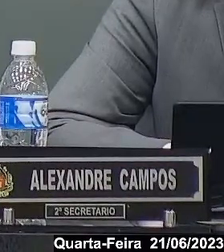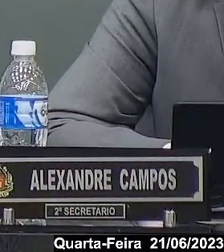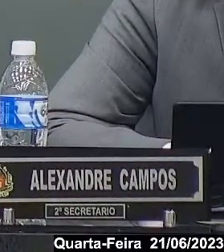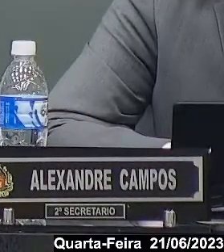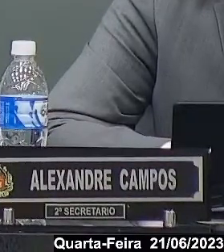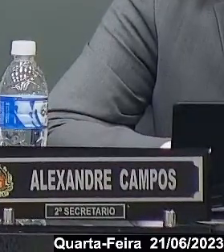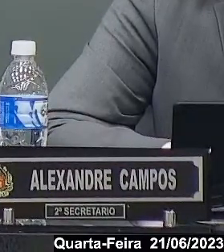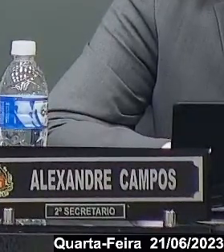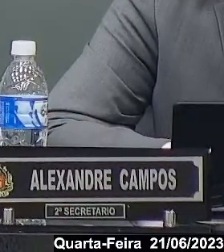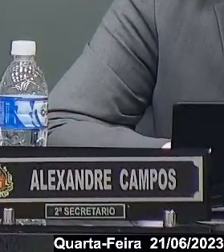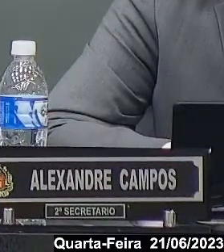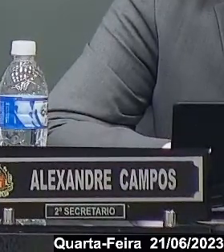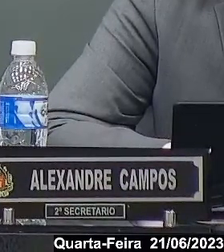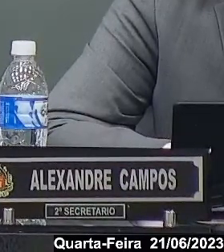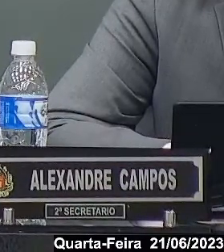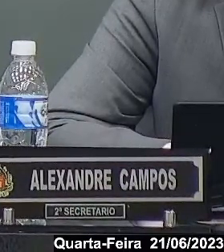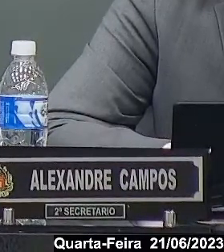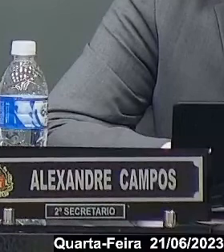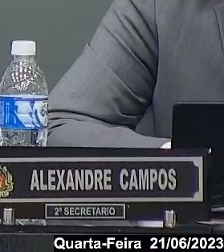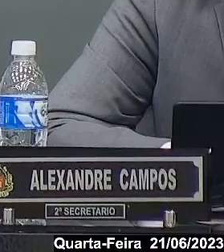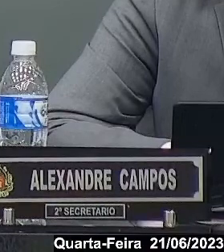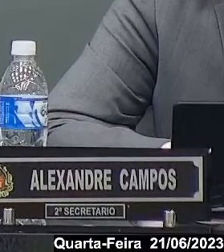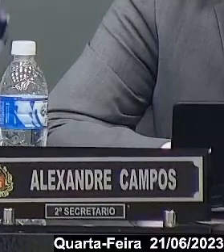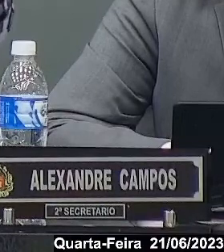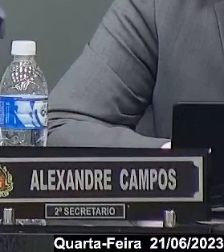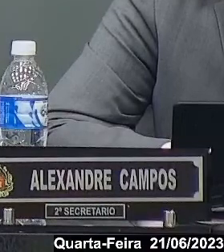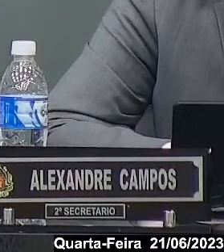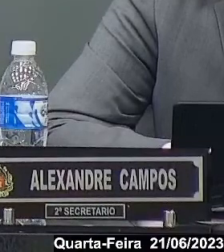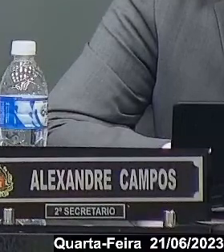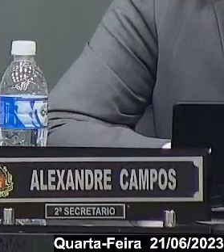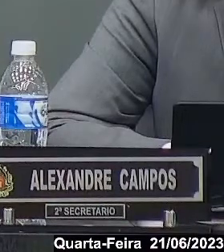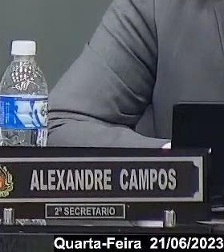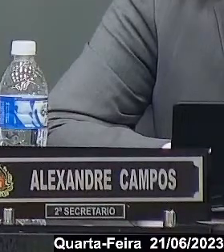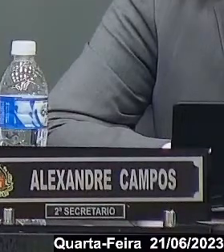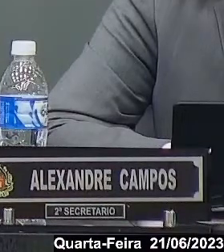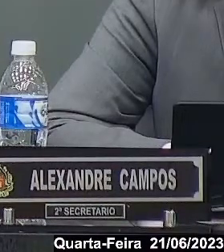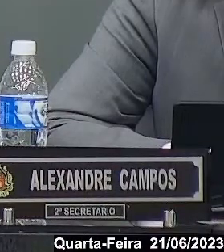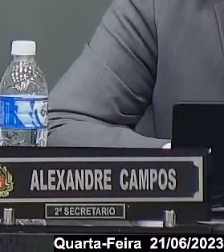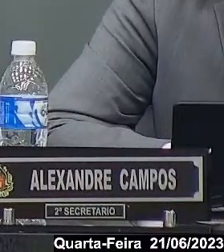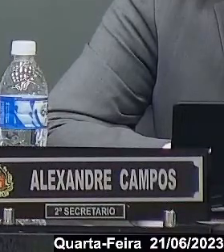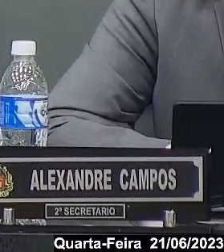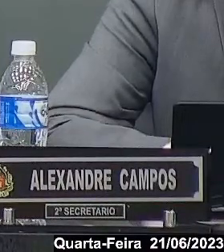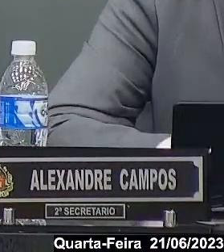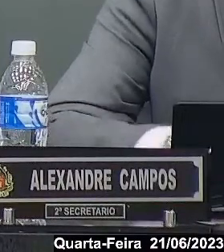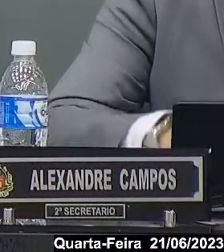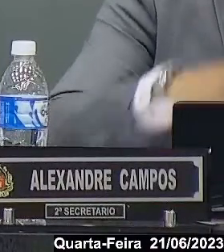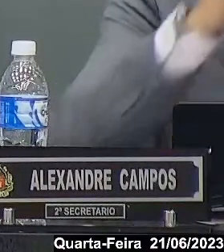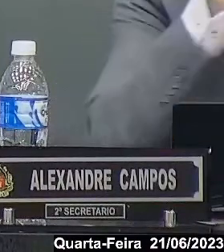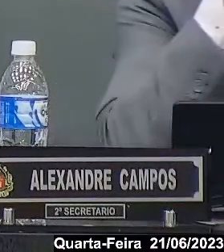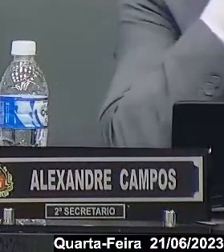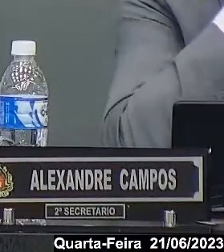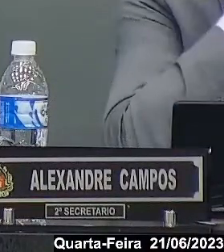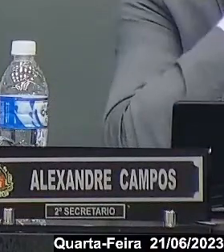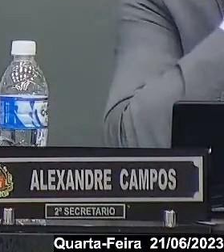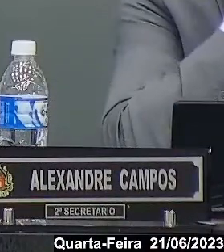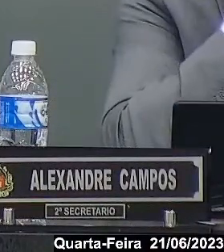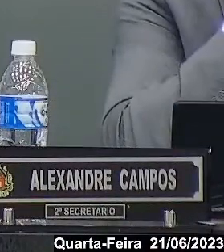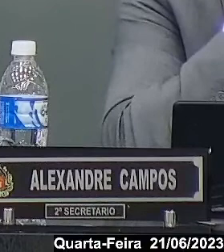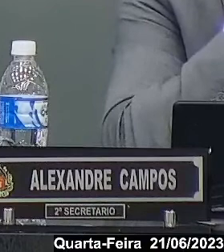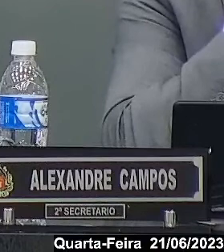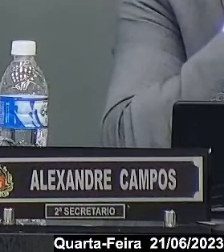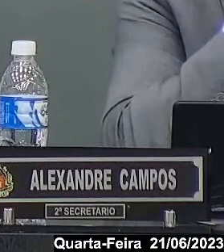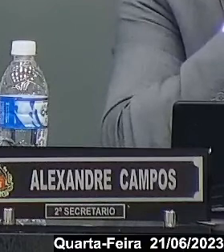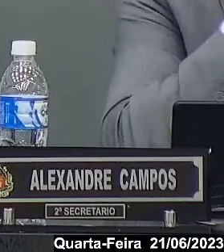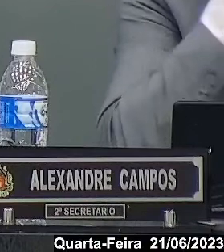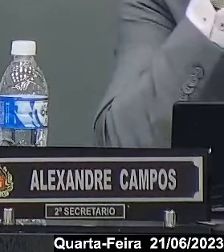idade para ser minha mãe, idade para ser minha avó. E o respeito de todos os vereadores aqui, vocês vão ter. Independente de qualquer coisa, como